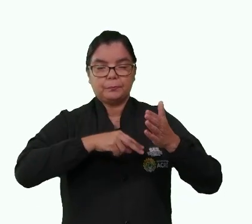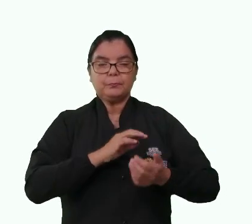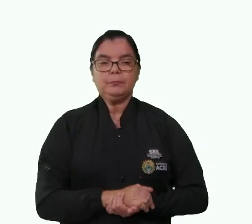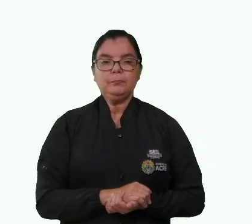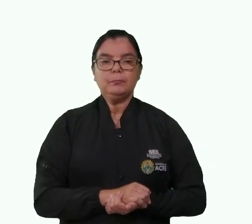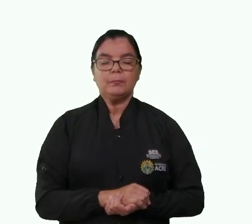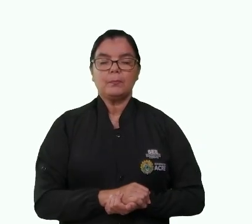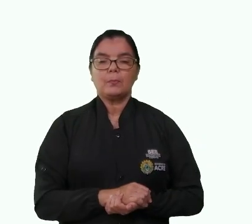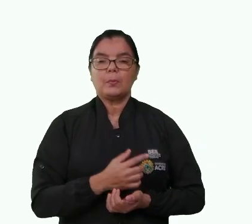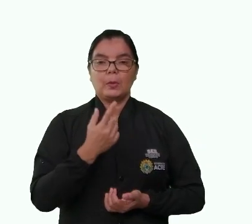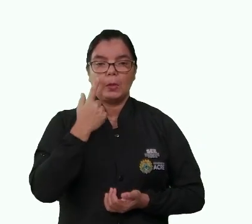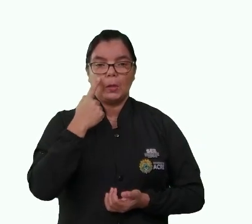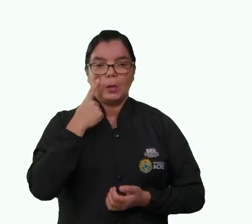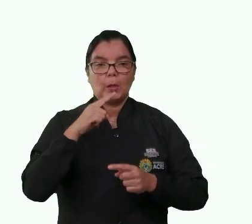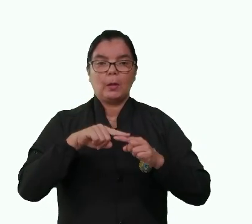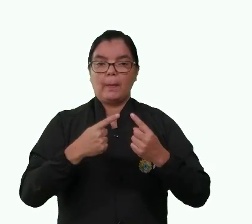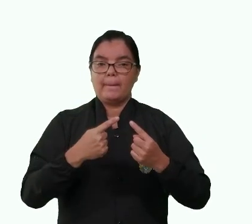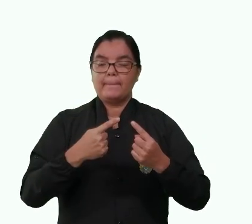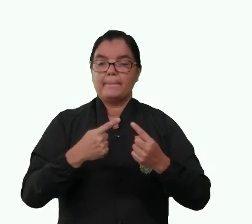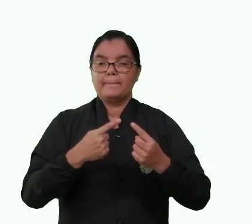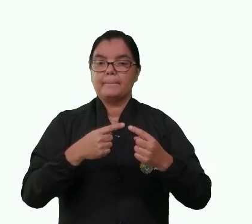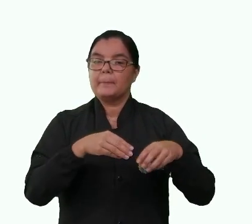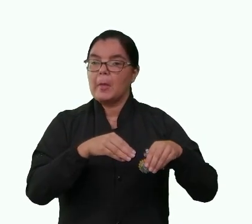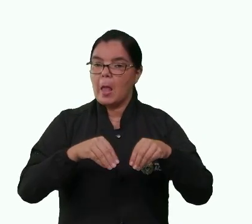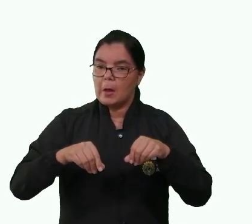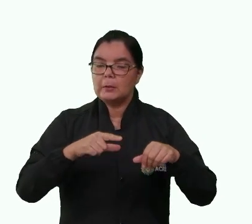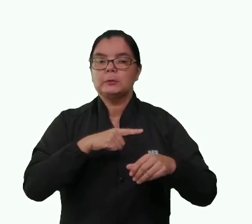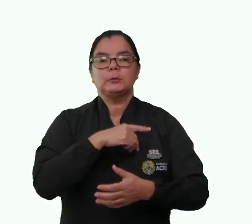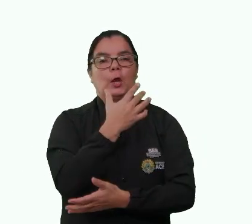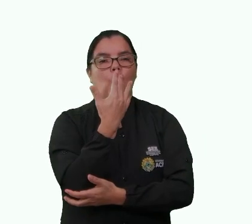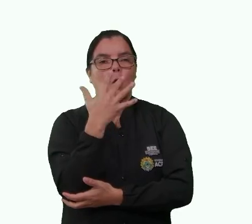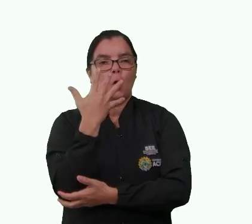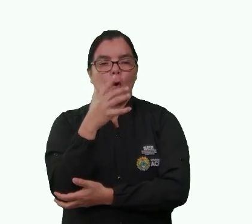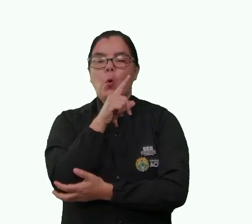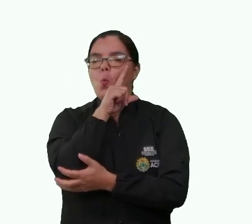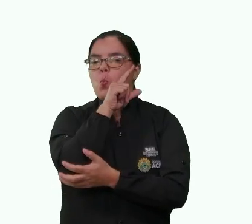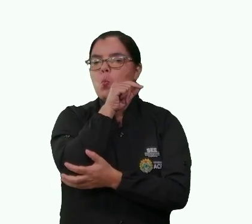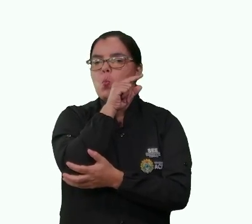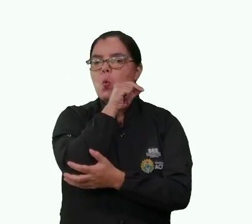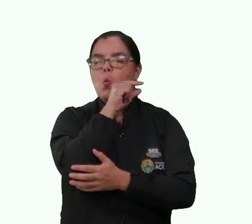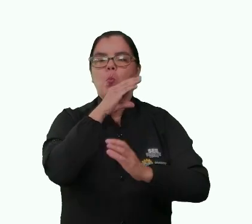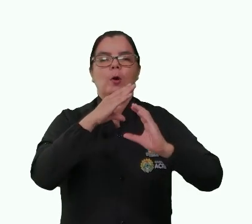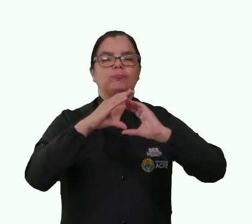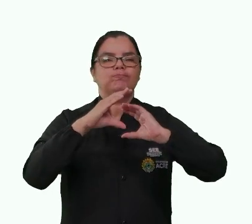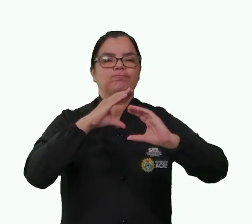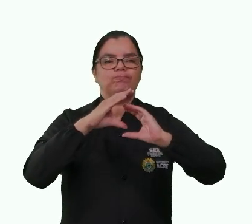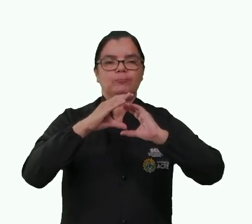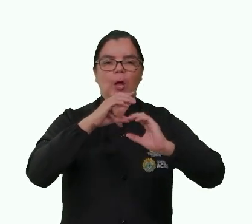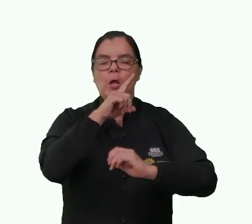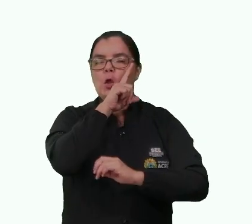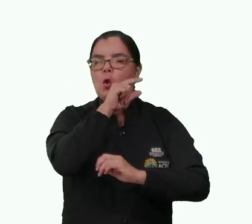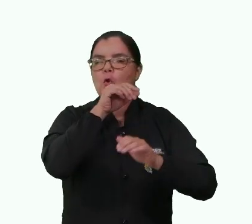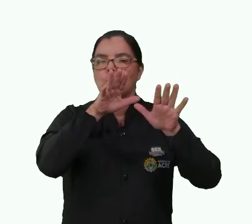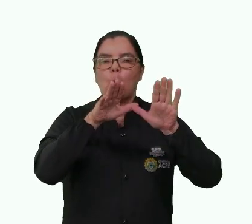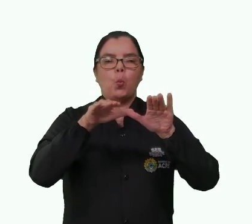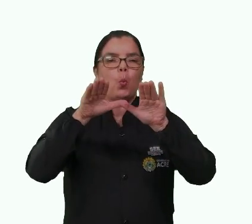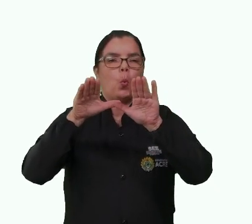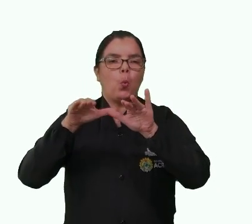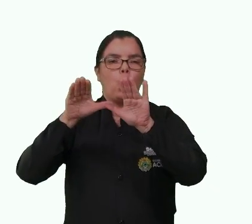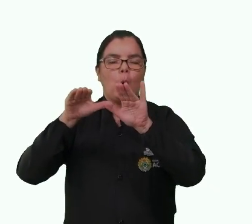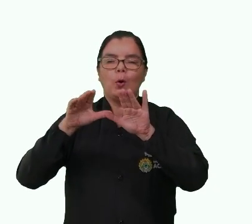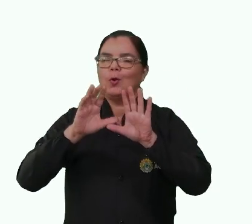1, Canção do Exílio, minha terra tem palmeiras, onde canta o sabiá. As aves que